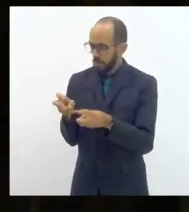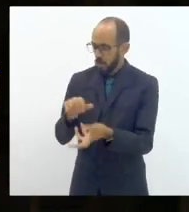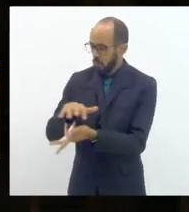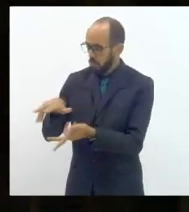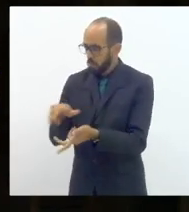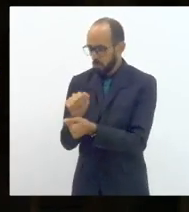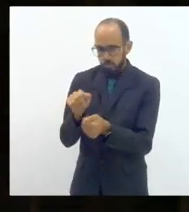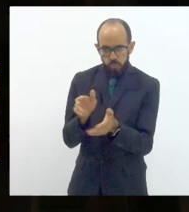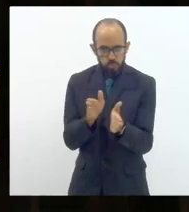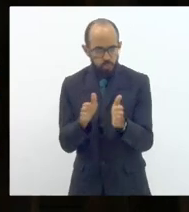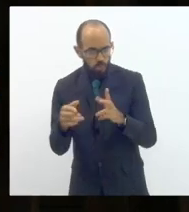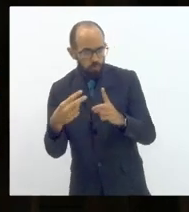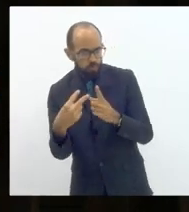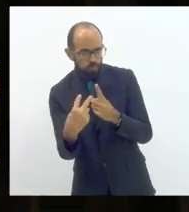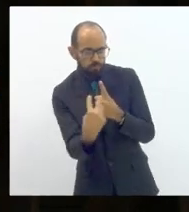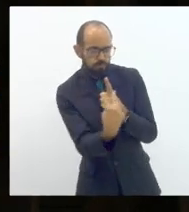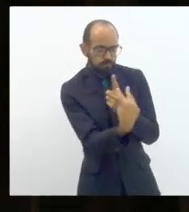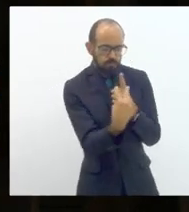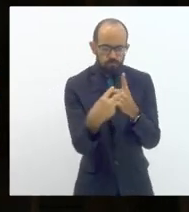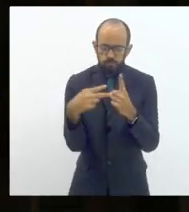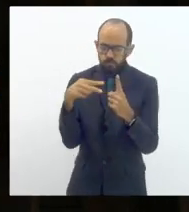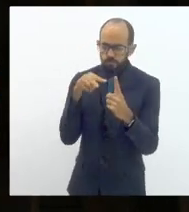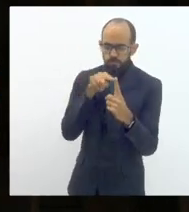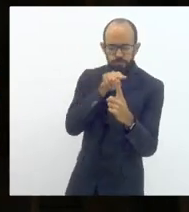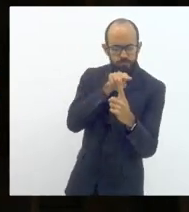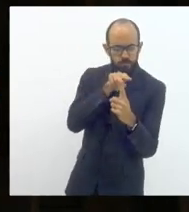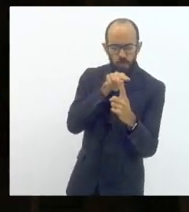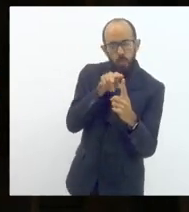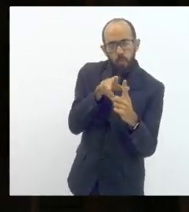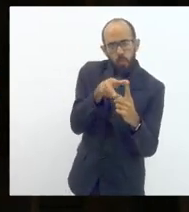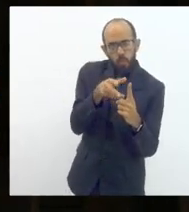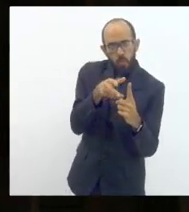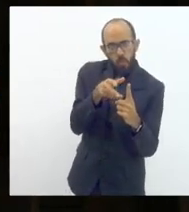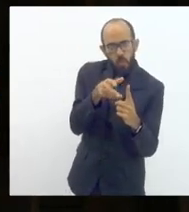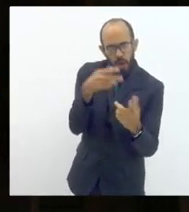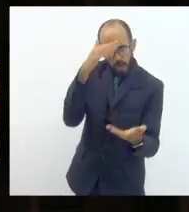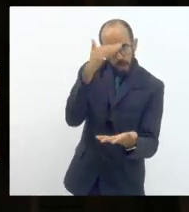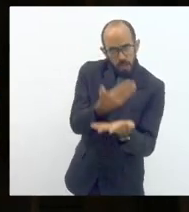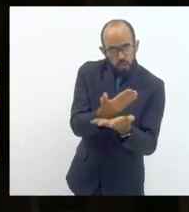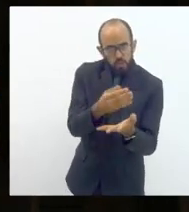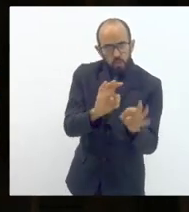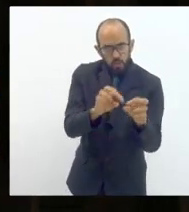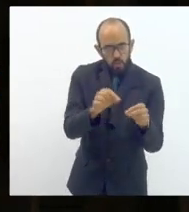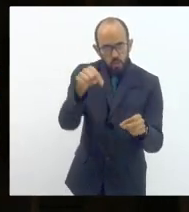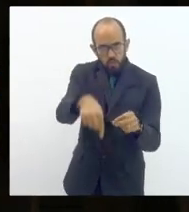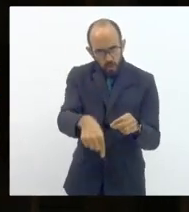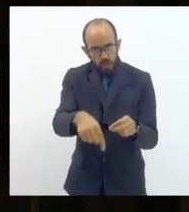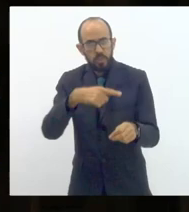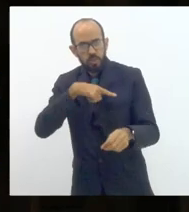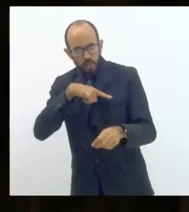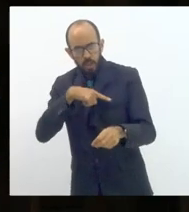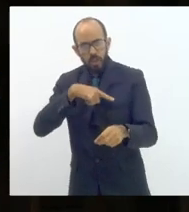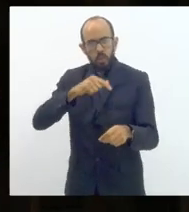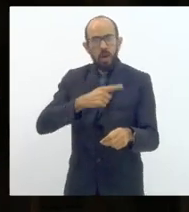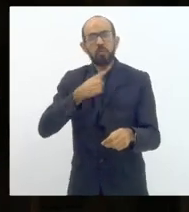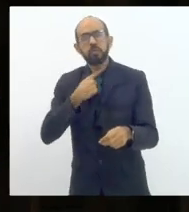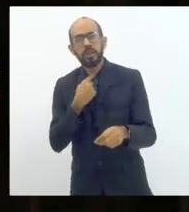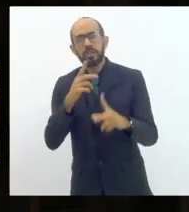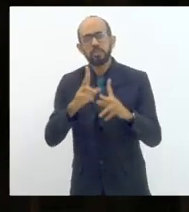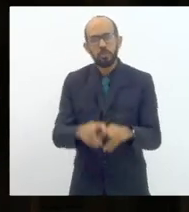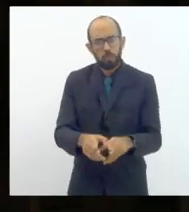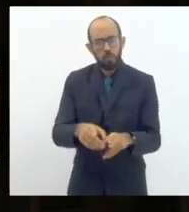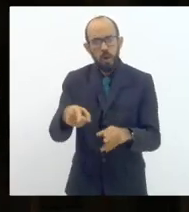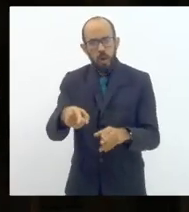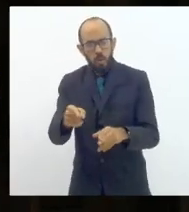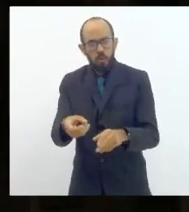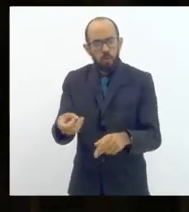querer realizá-los. Acredito que todos aqui venham com a mesma vontade, desejo de mudança e de algo novo